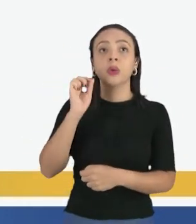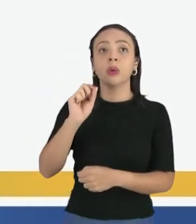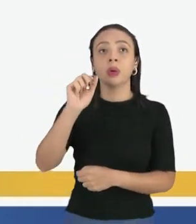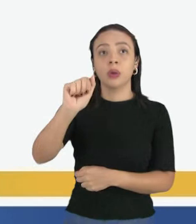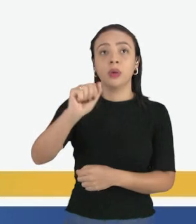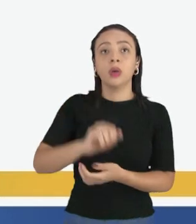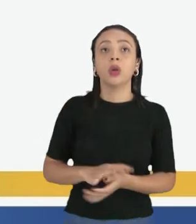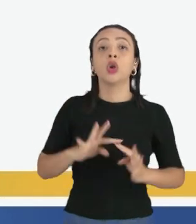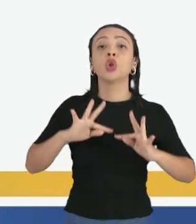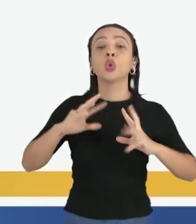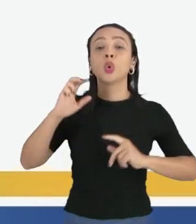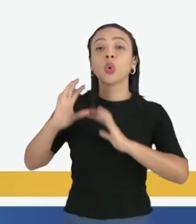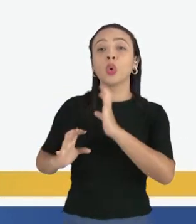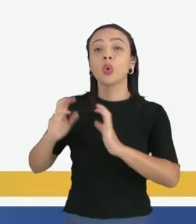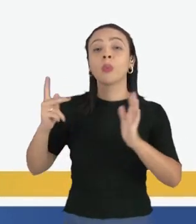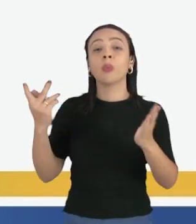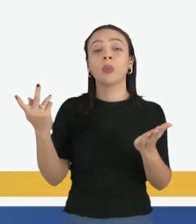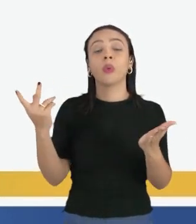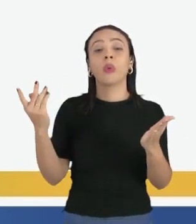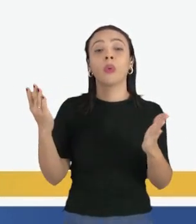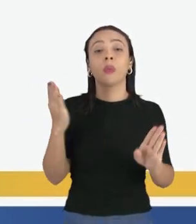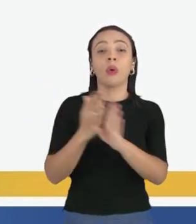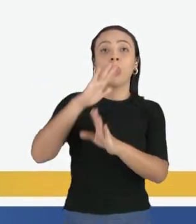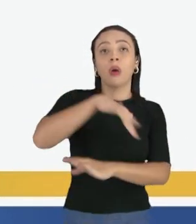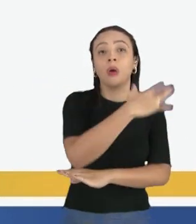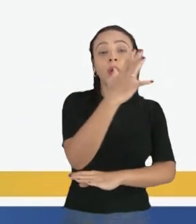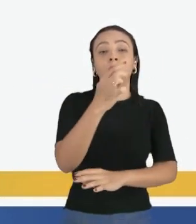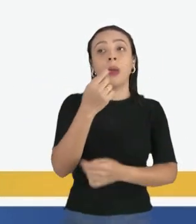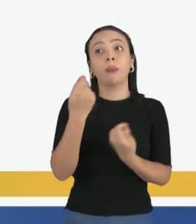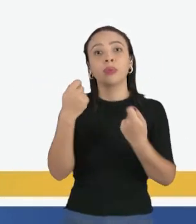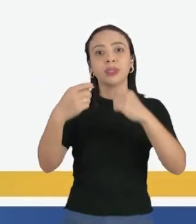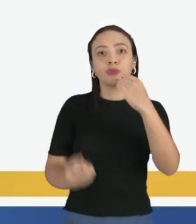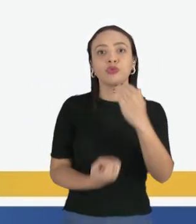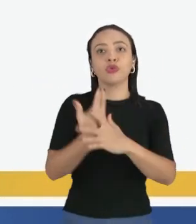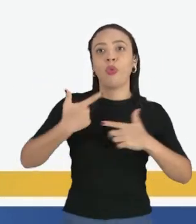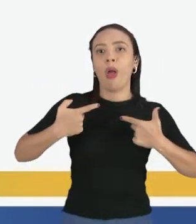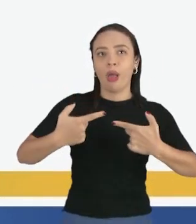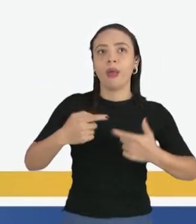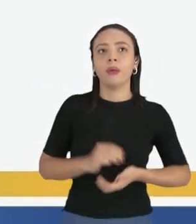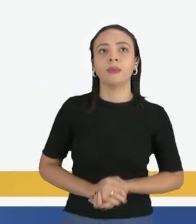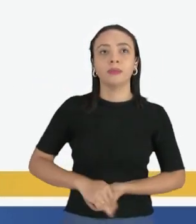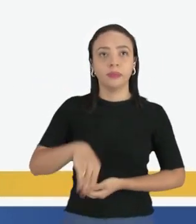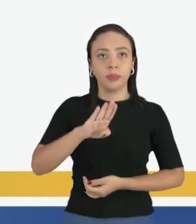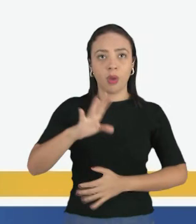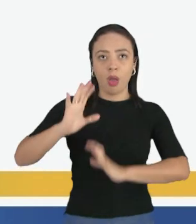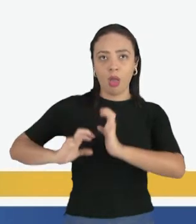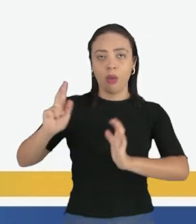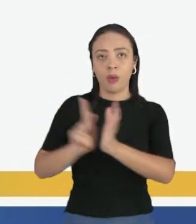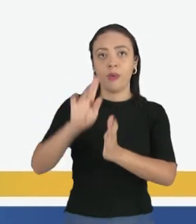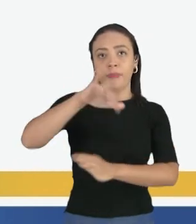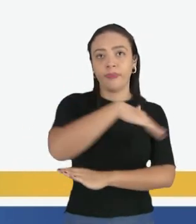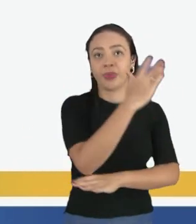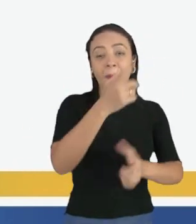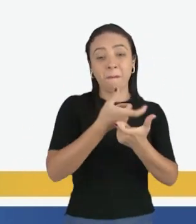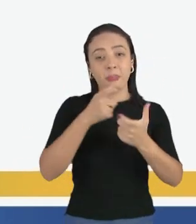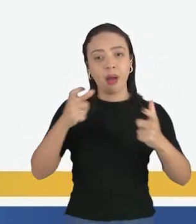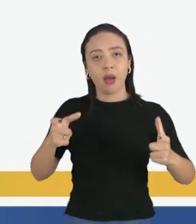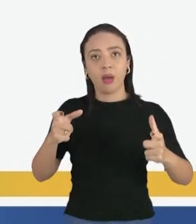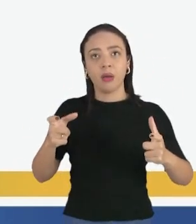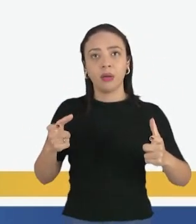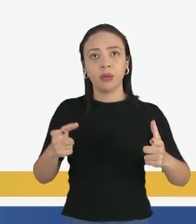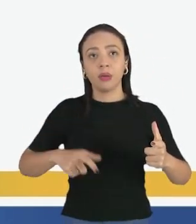letra A, todo conflito ambiental gera uma guerra armada. Letra B, os conflitos ambientais, em sua